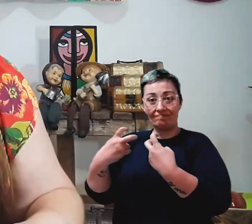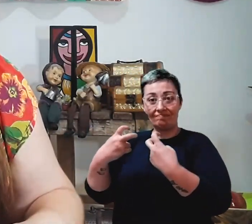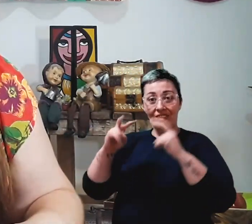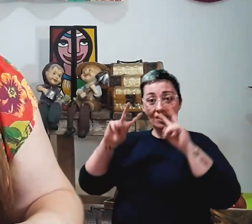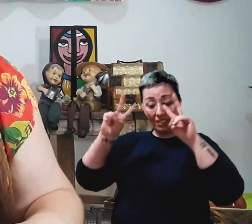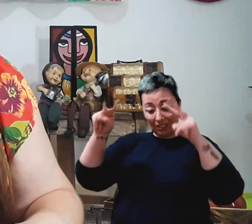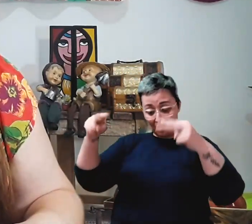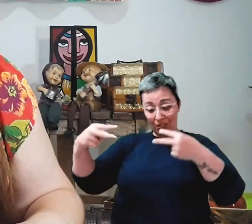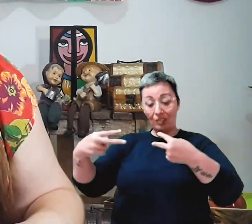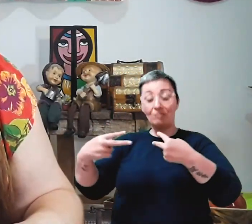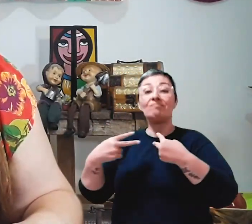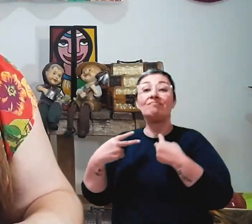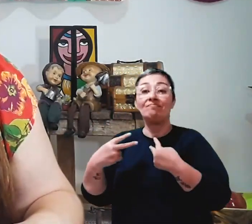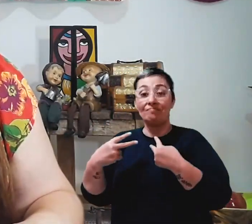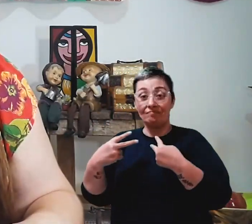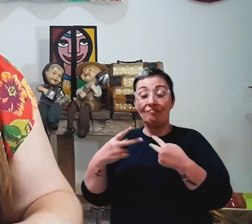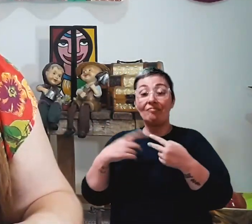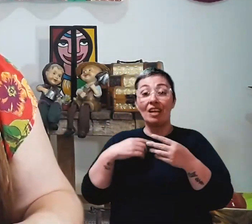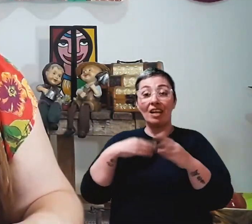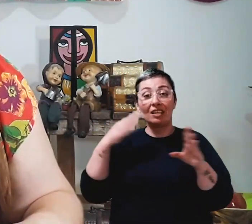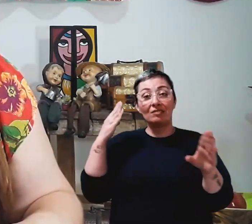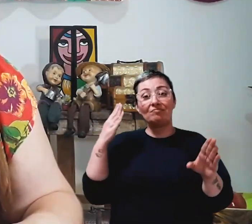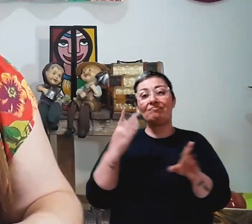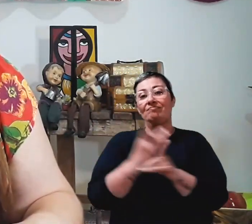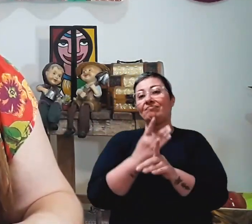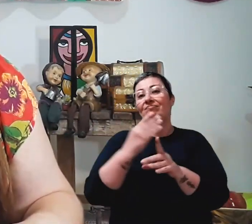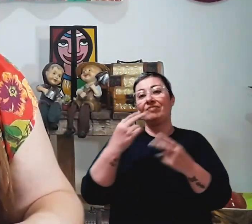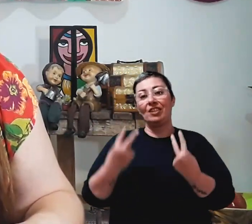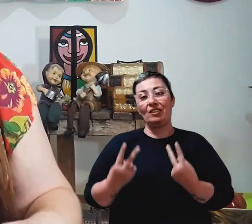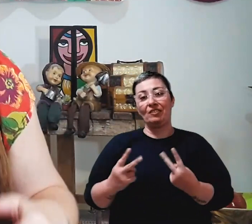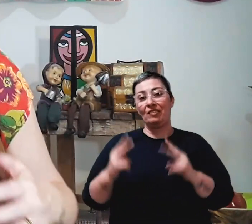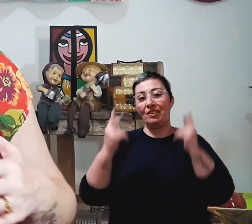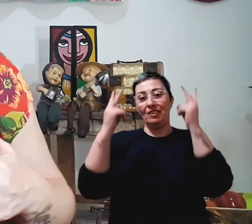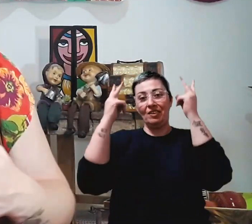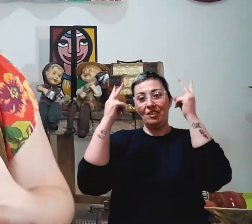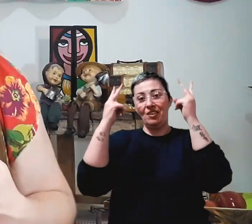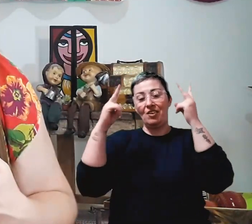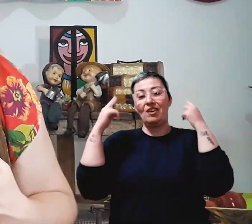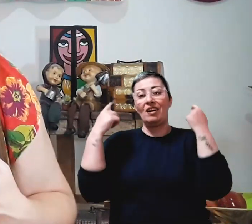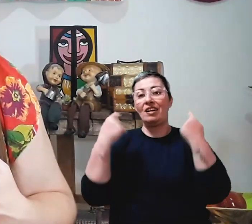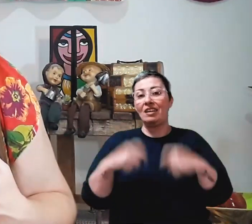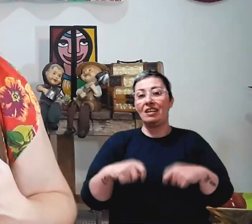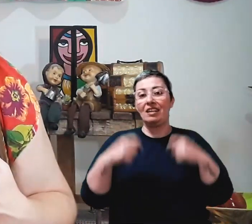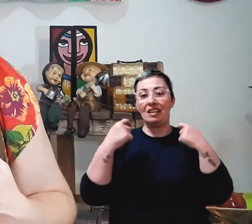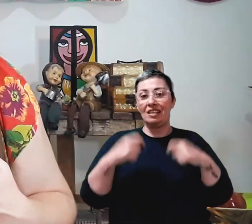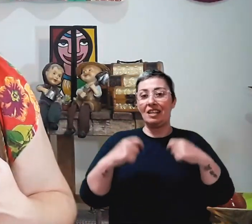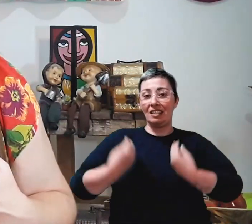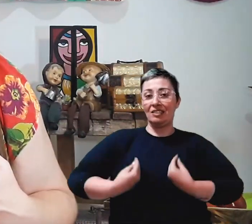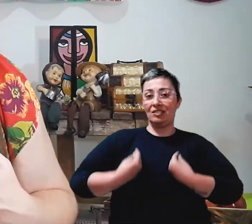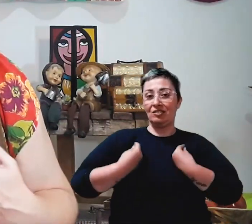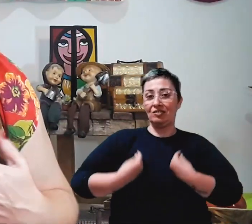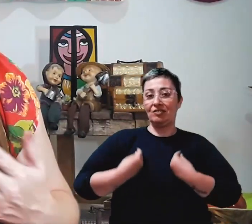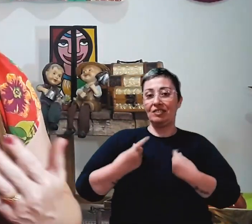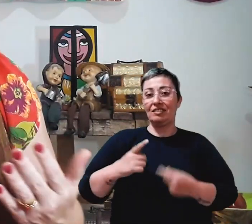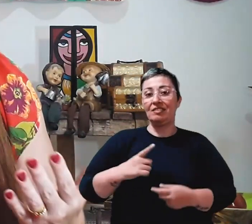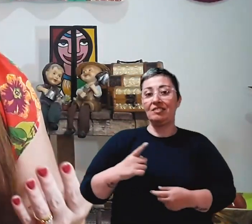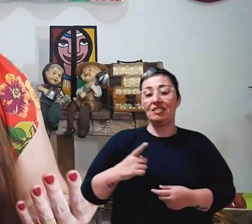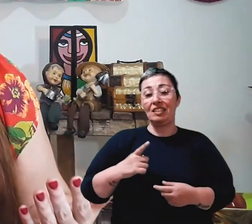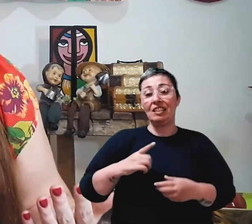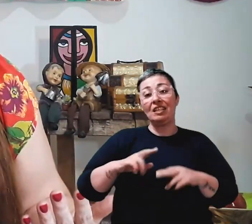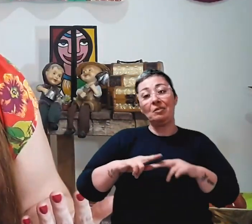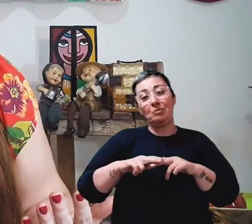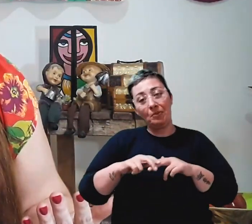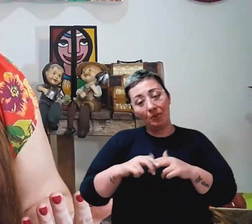naquele instante, ela descobriu o seu valor, a necessidade da sua existência. Então é